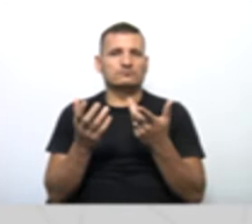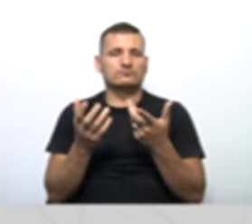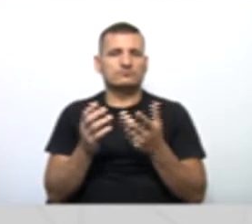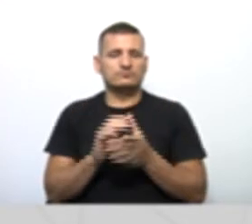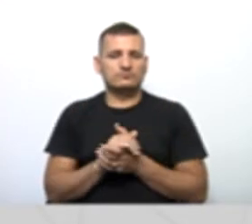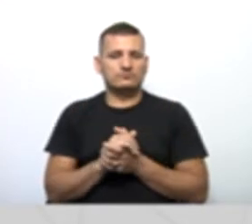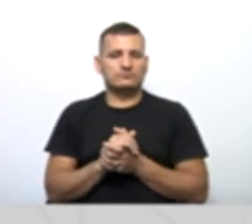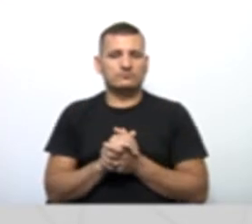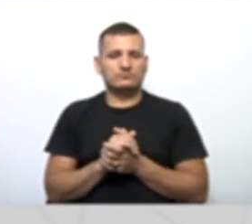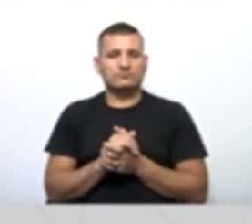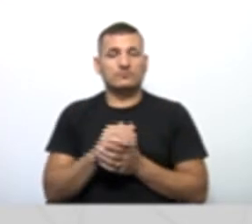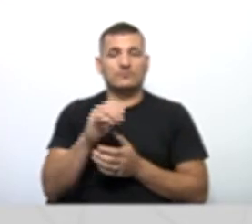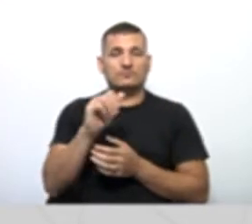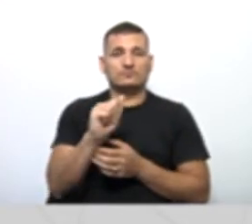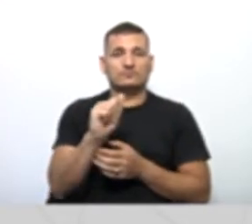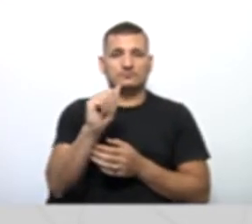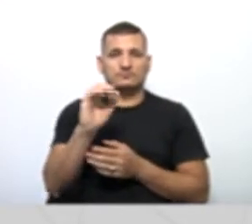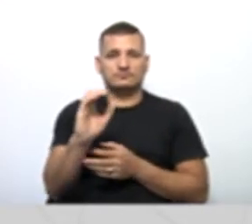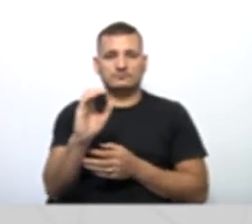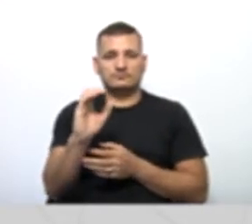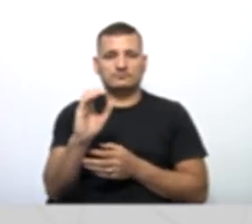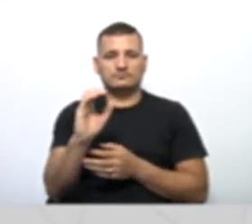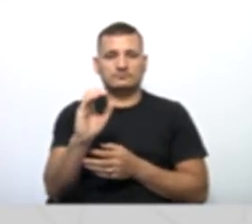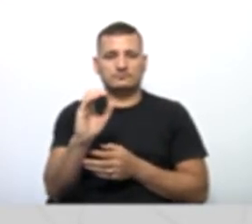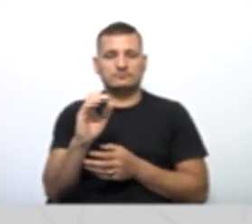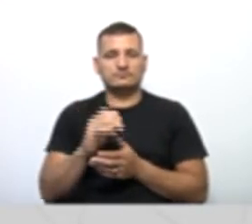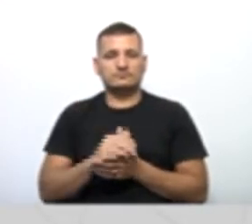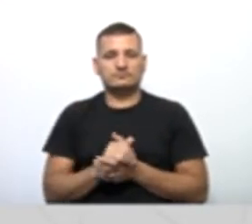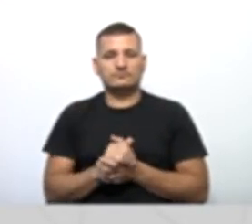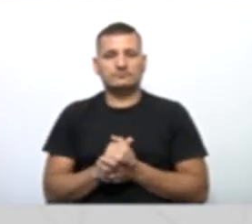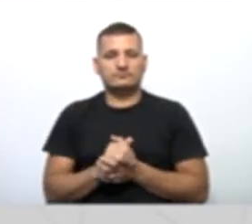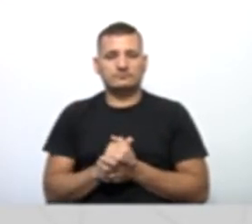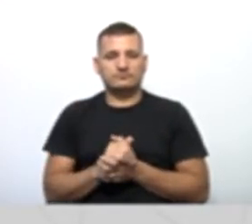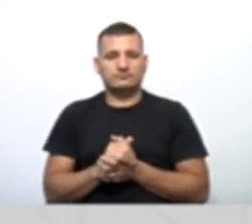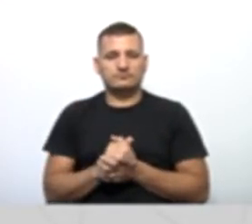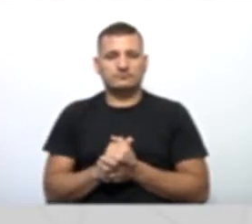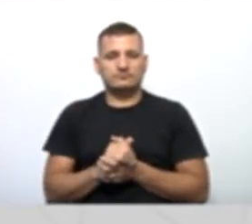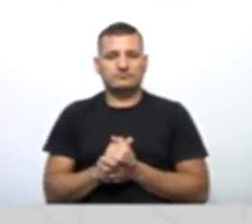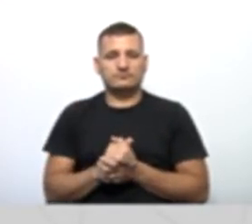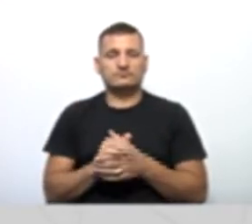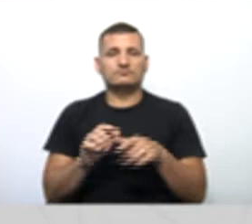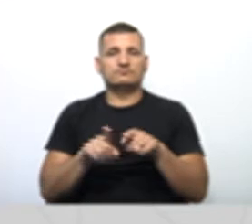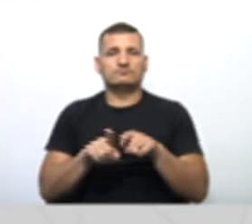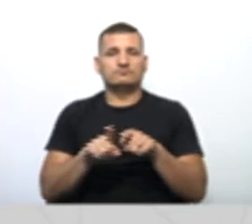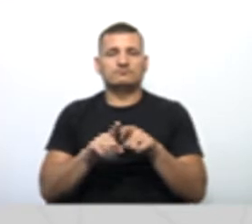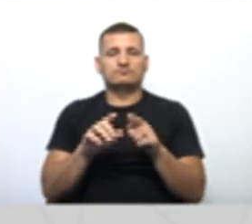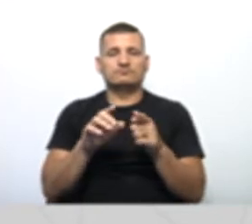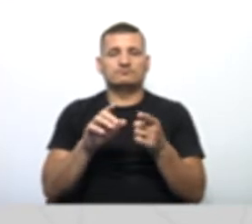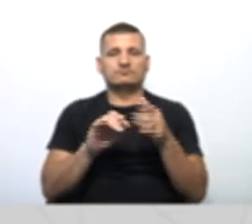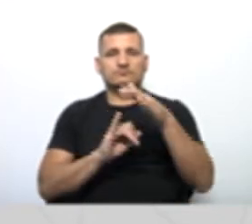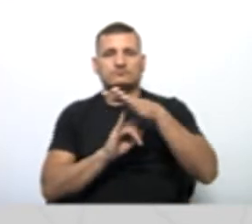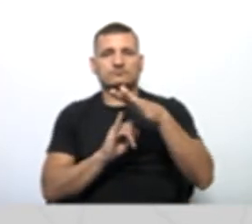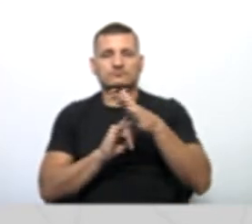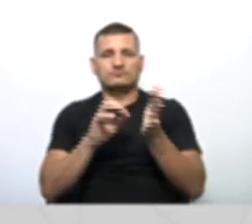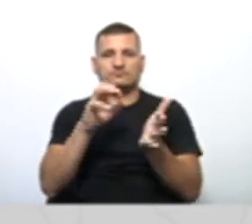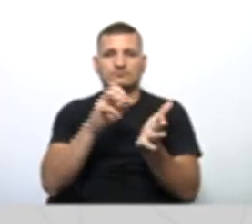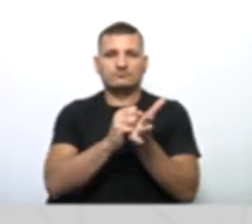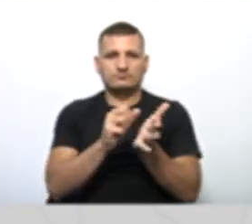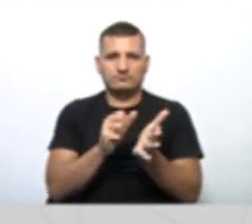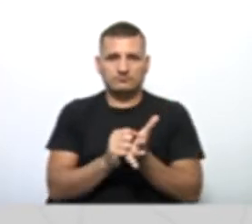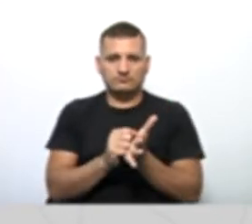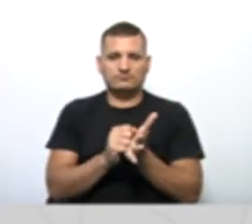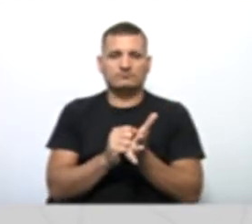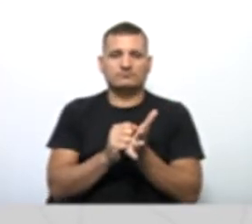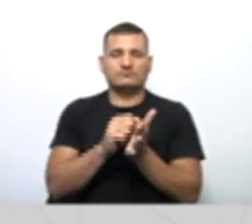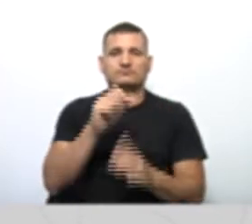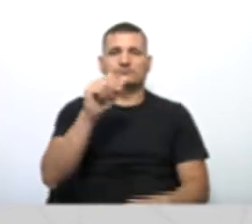também conhecidas como os ACs, e autoridades de registro, que são as ARs, que vão ter